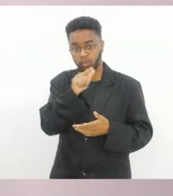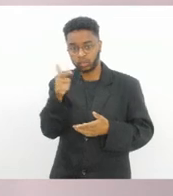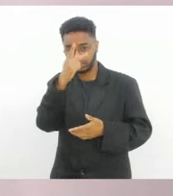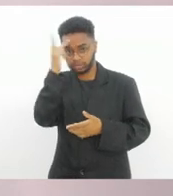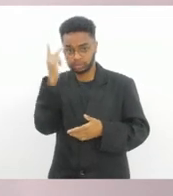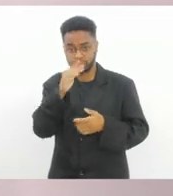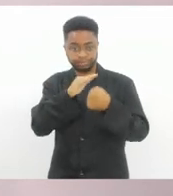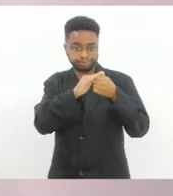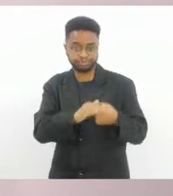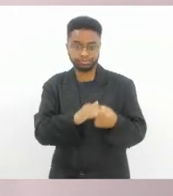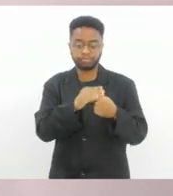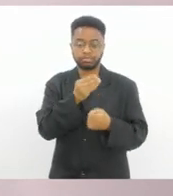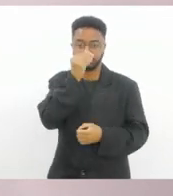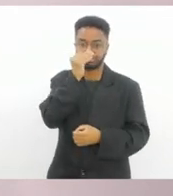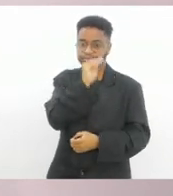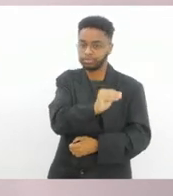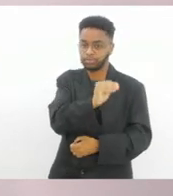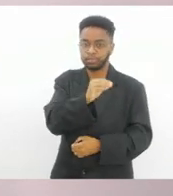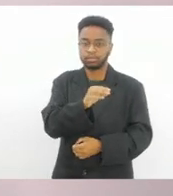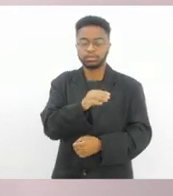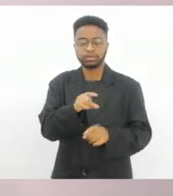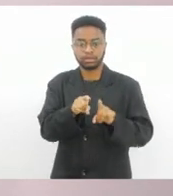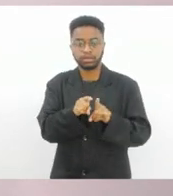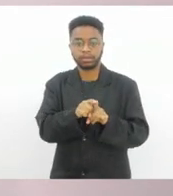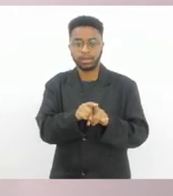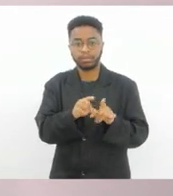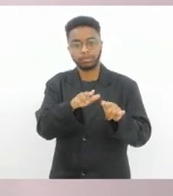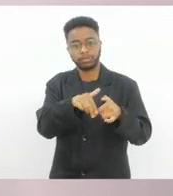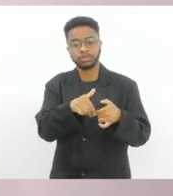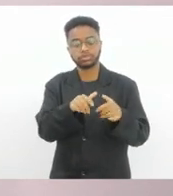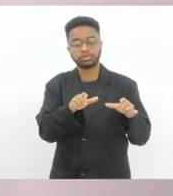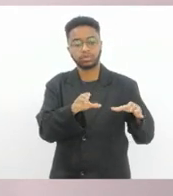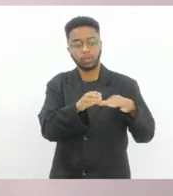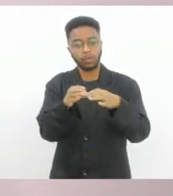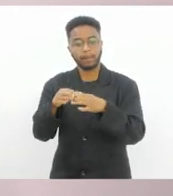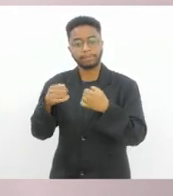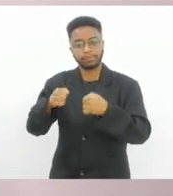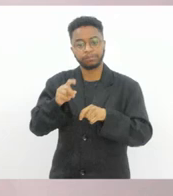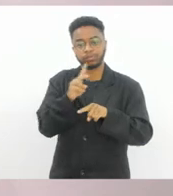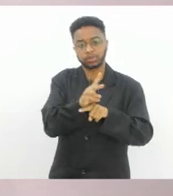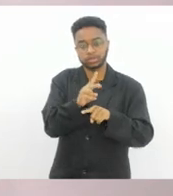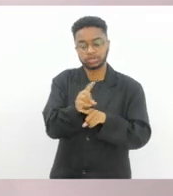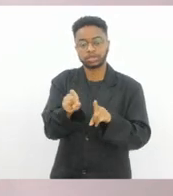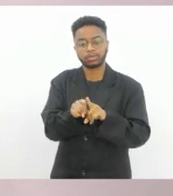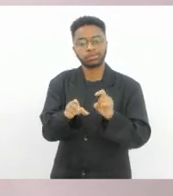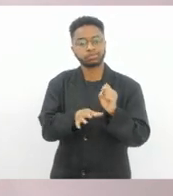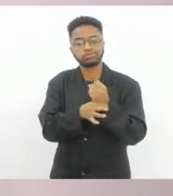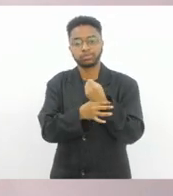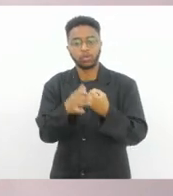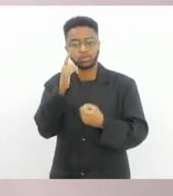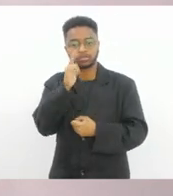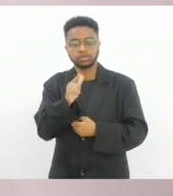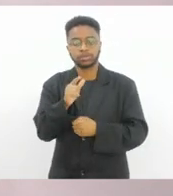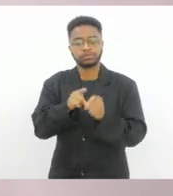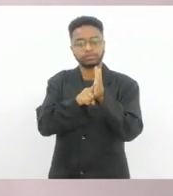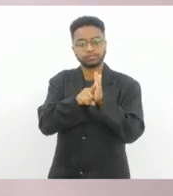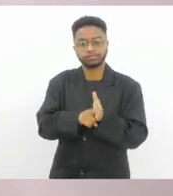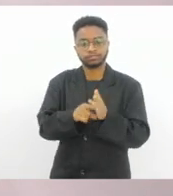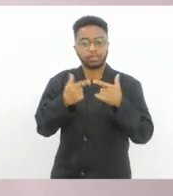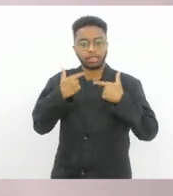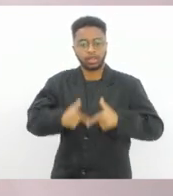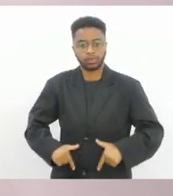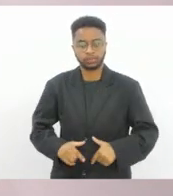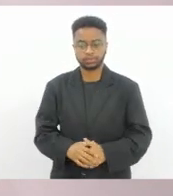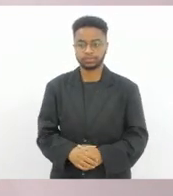será hostilizada, inclusive, por aqueles que deveriam estar protegendo e garantindo uma investigação isenta nesse